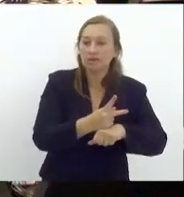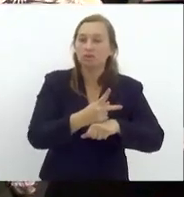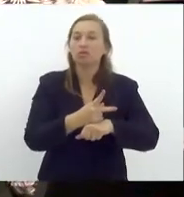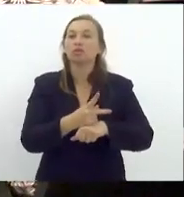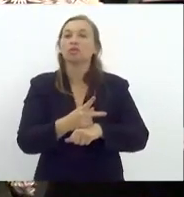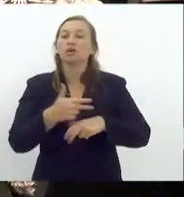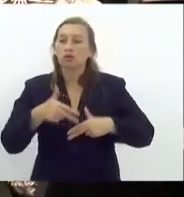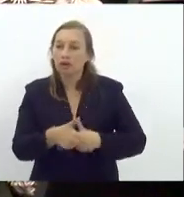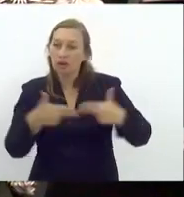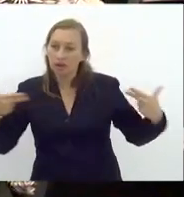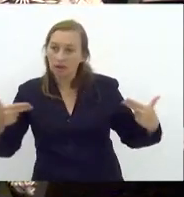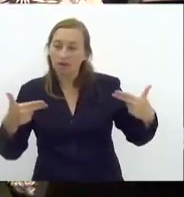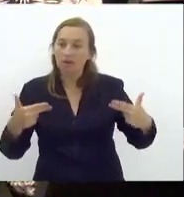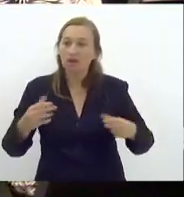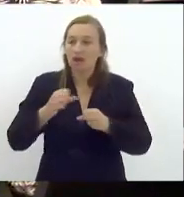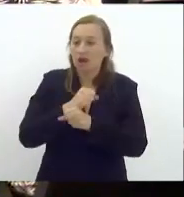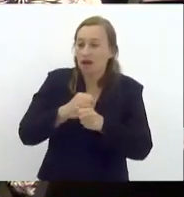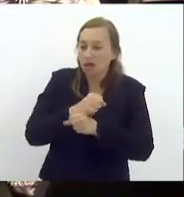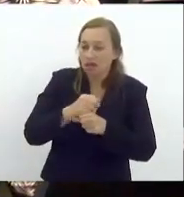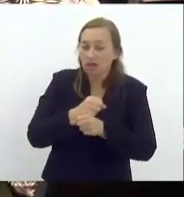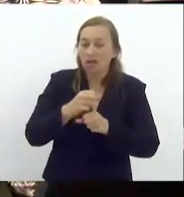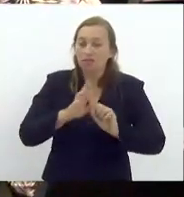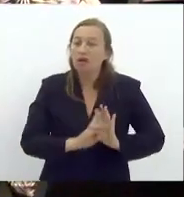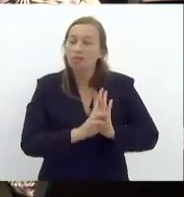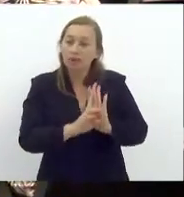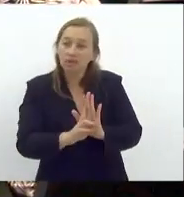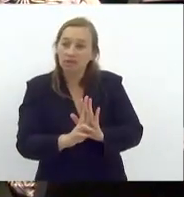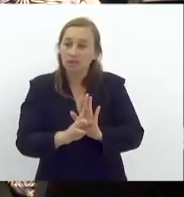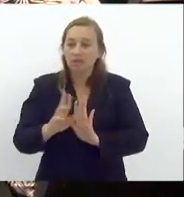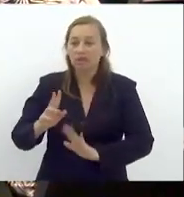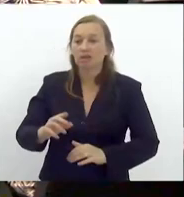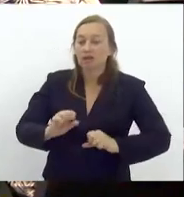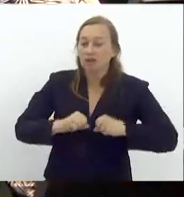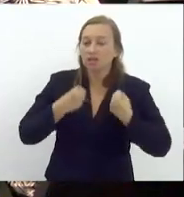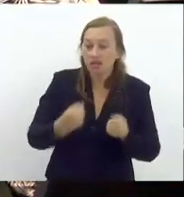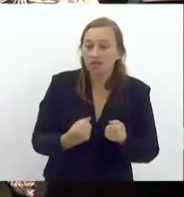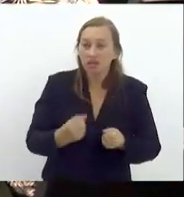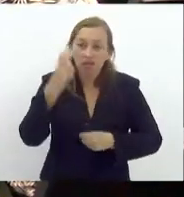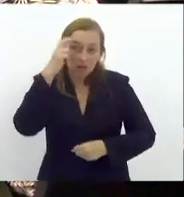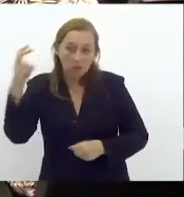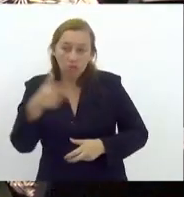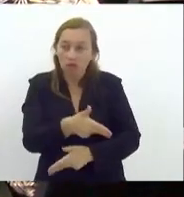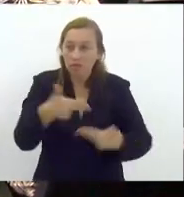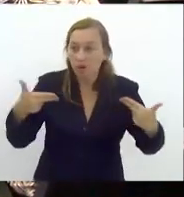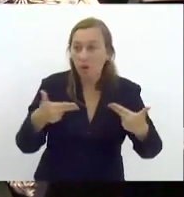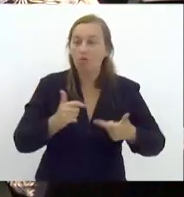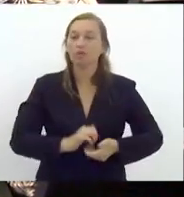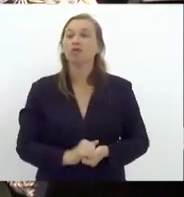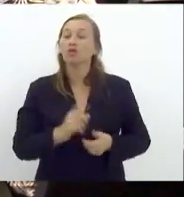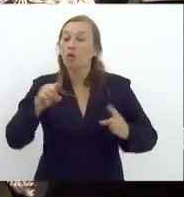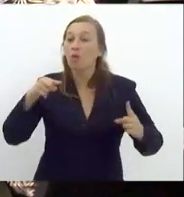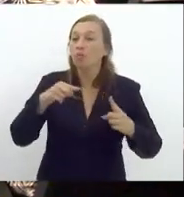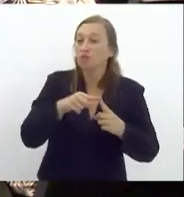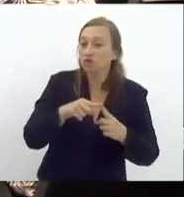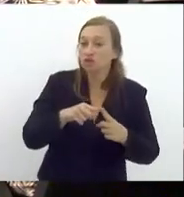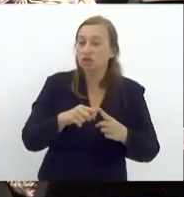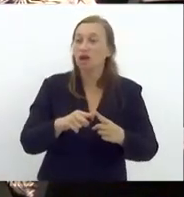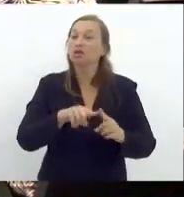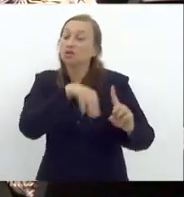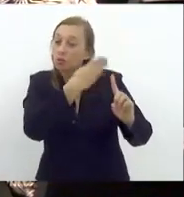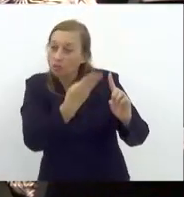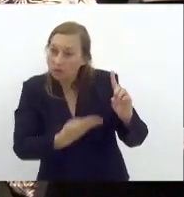a ser entregue anualmente pelos representantes da frente parlamentar em defesa da cultura hip hop com o objetivo de